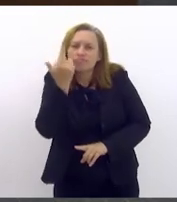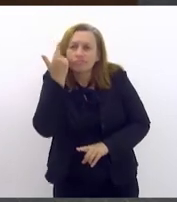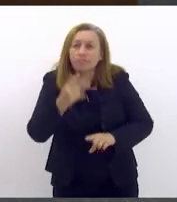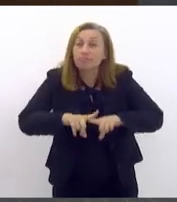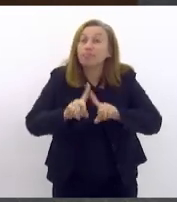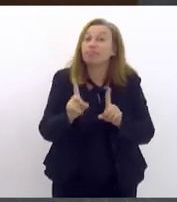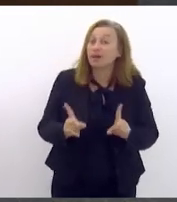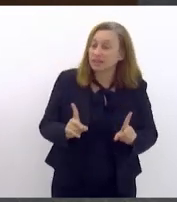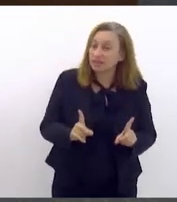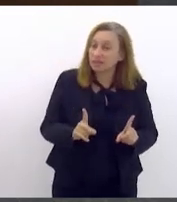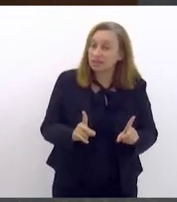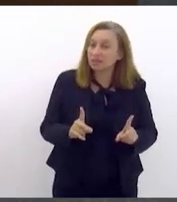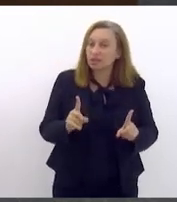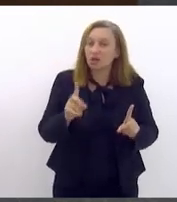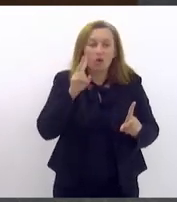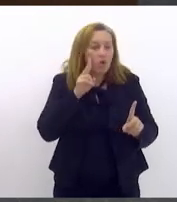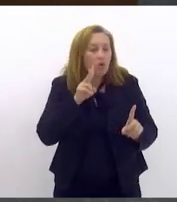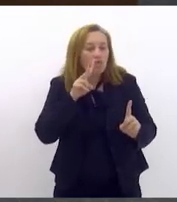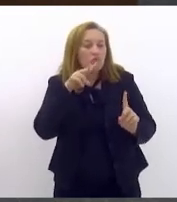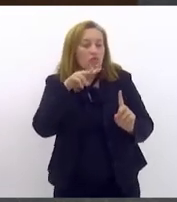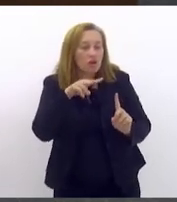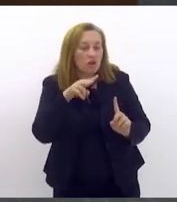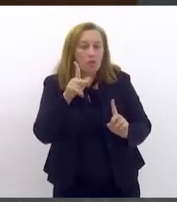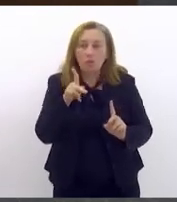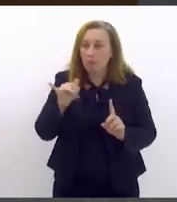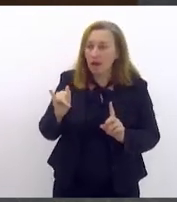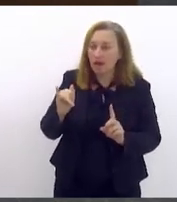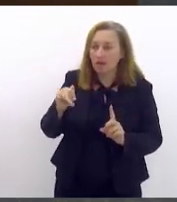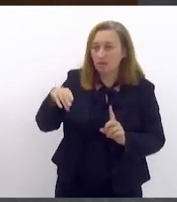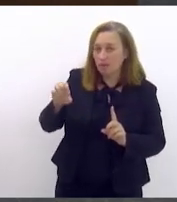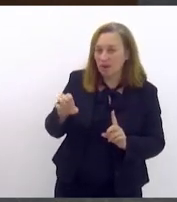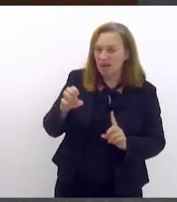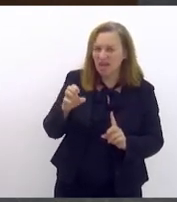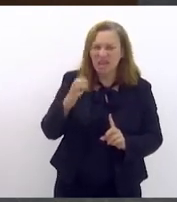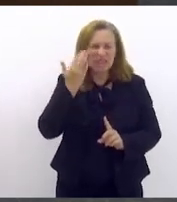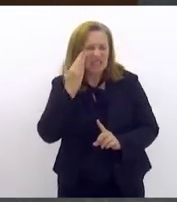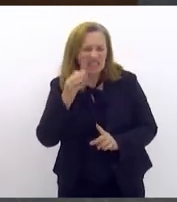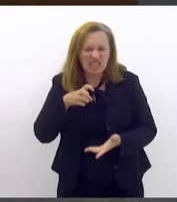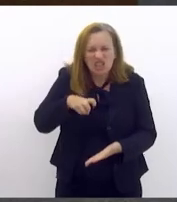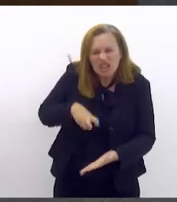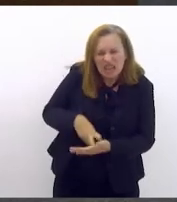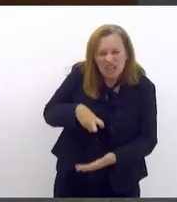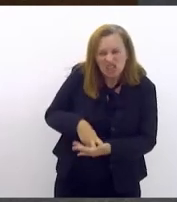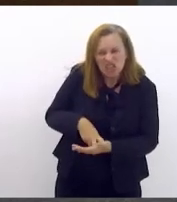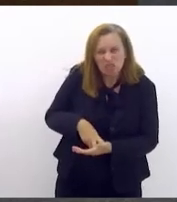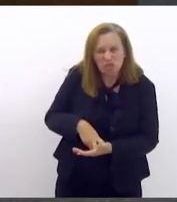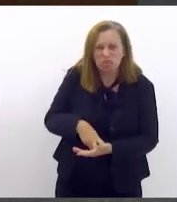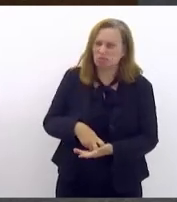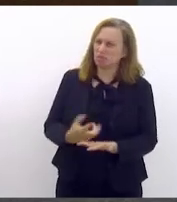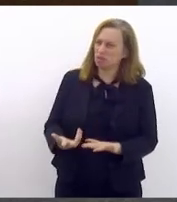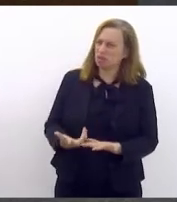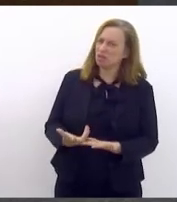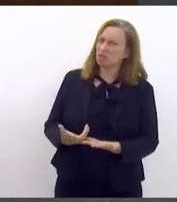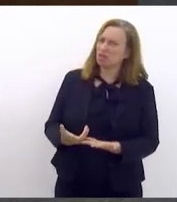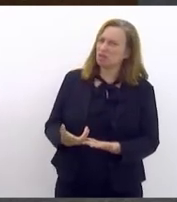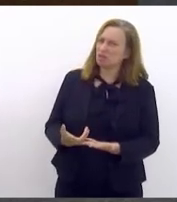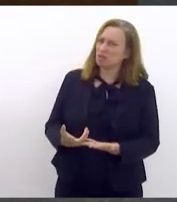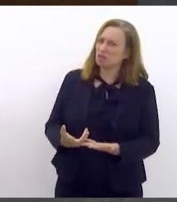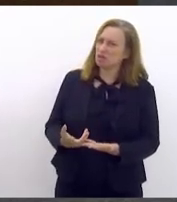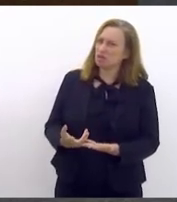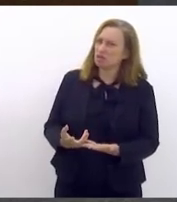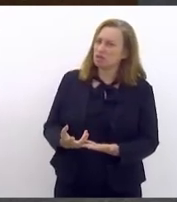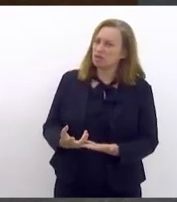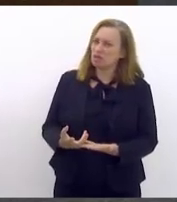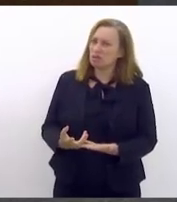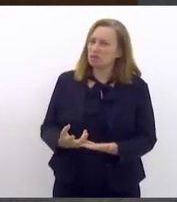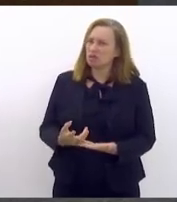mas olhar para um pai, para uma mãe, entender que ele está sendo punido, isto é uma ignorância. Ignorância